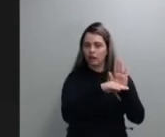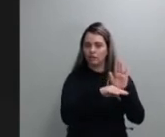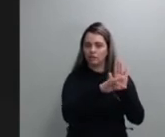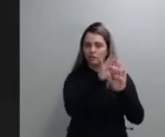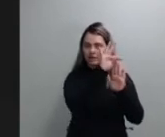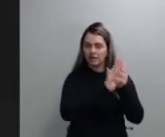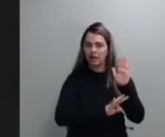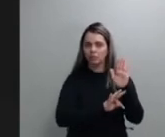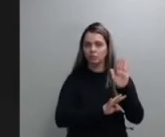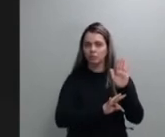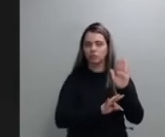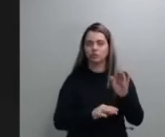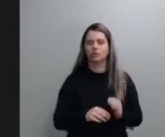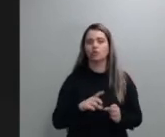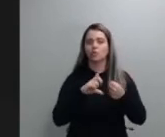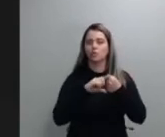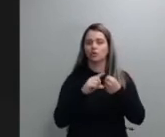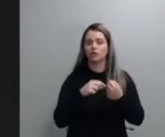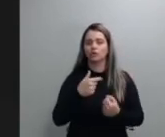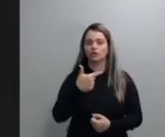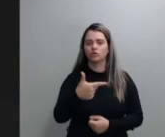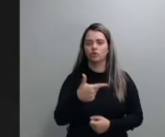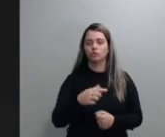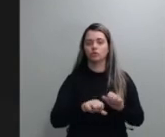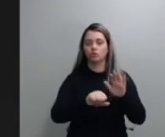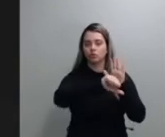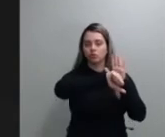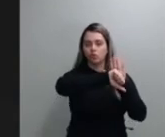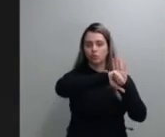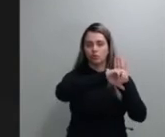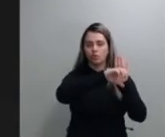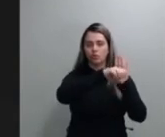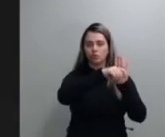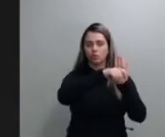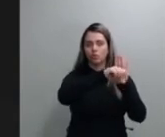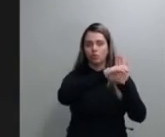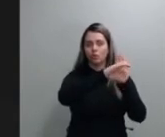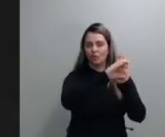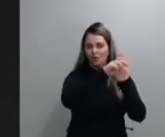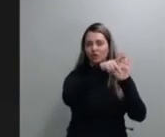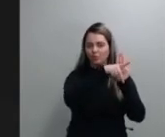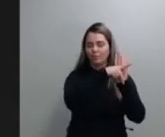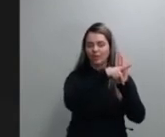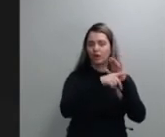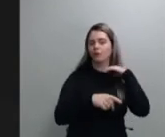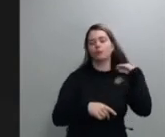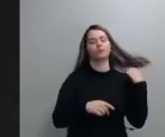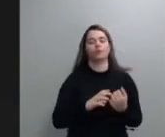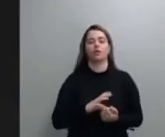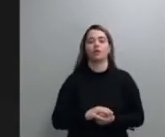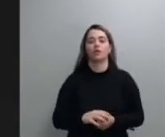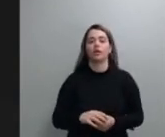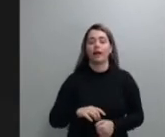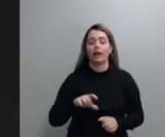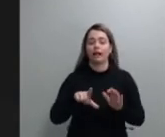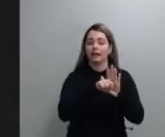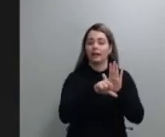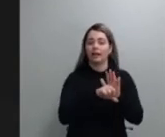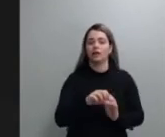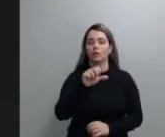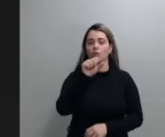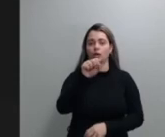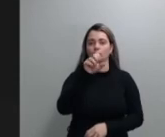natureza jurídica da norma constante do parágrafo quinto do artigo cinquenta e quatro da lei 8.8.8.4